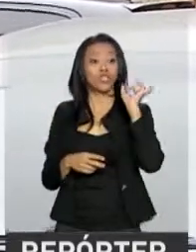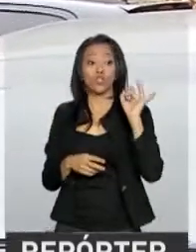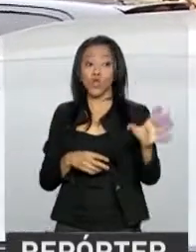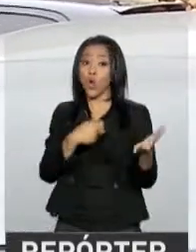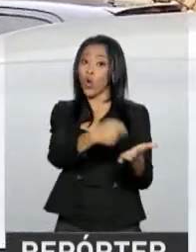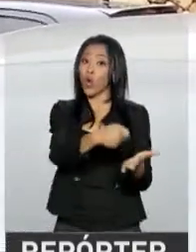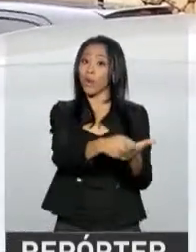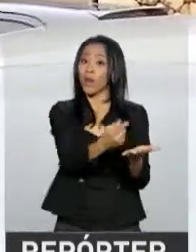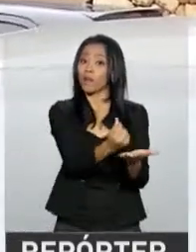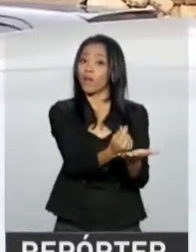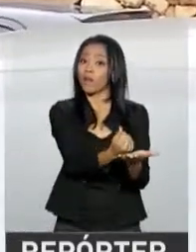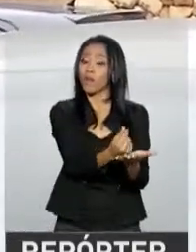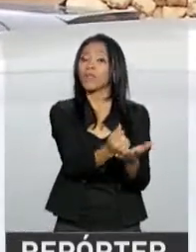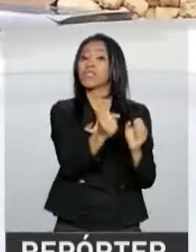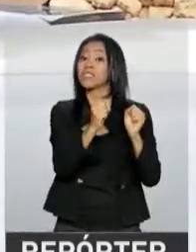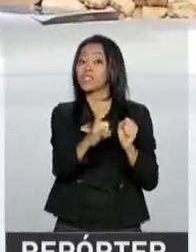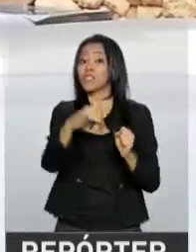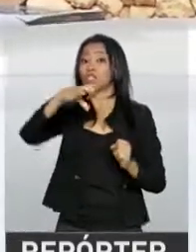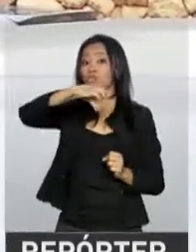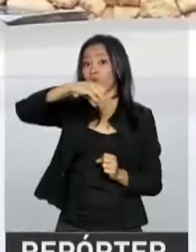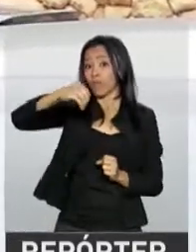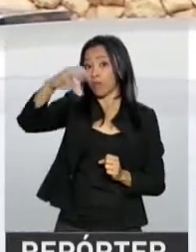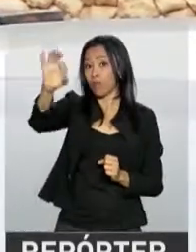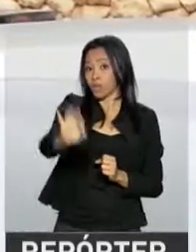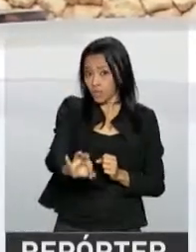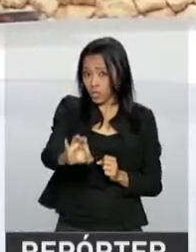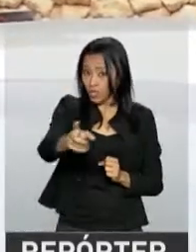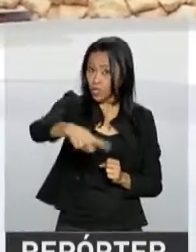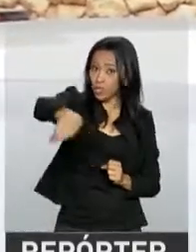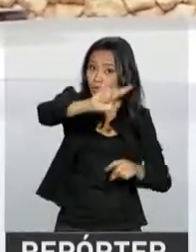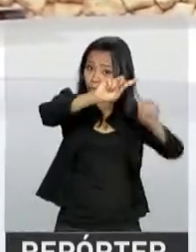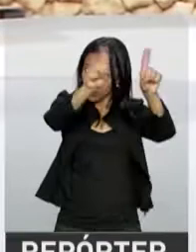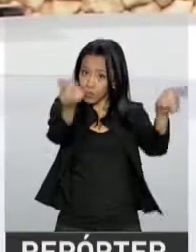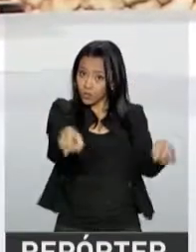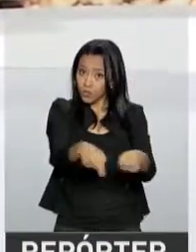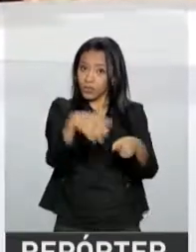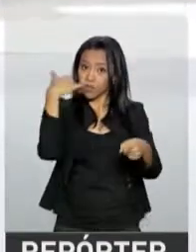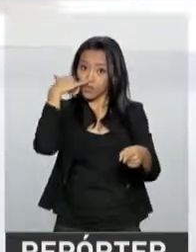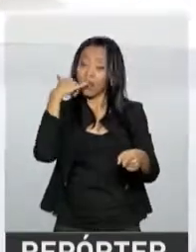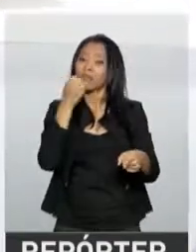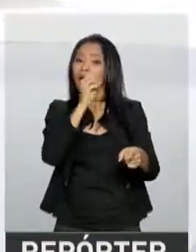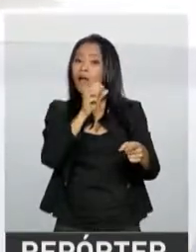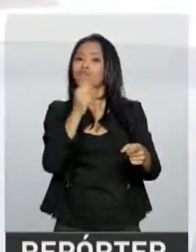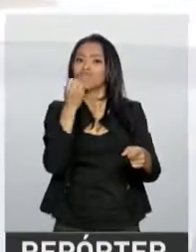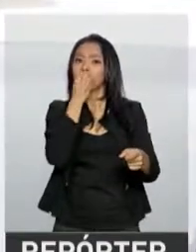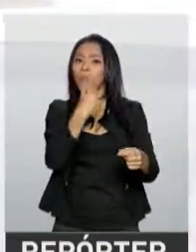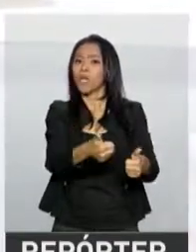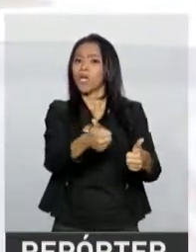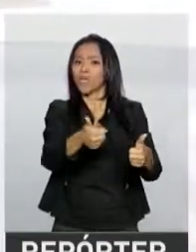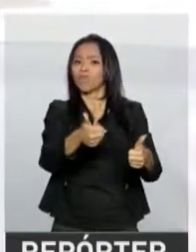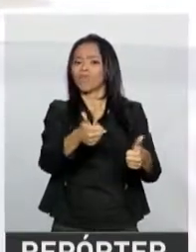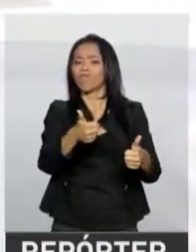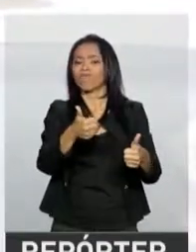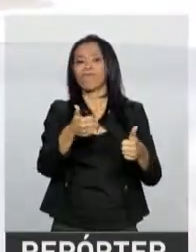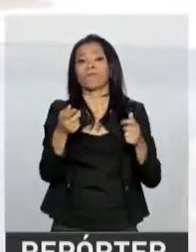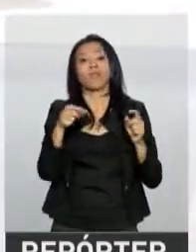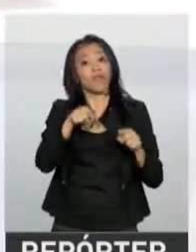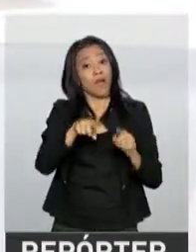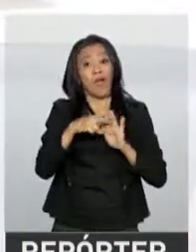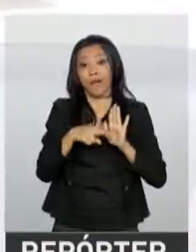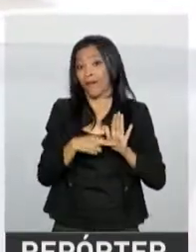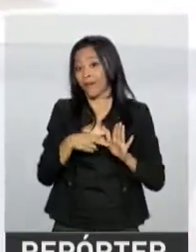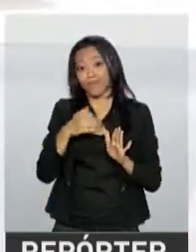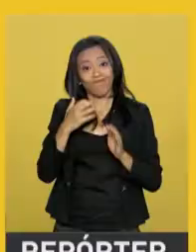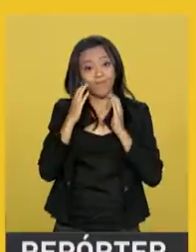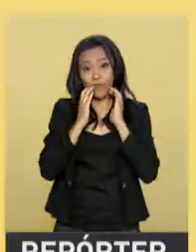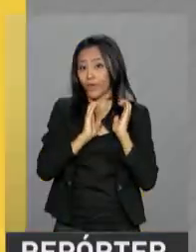pelo serviço se 90% dos aparelhos na localidade estiverem funcionando nesses locais a regra não foi